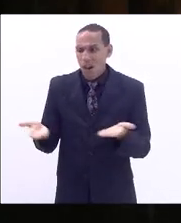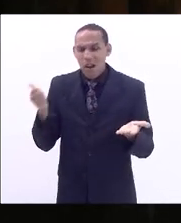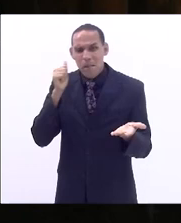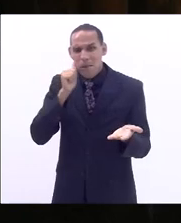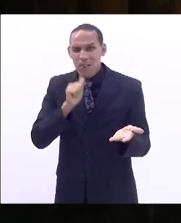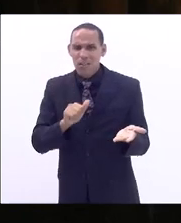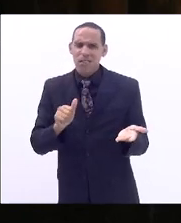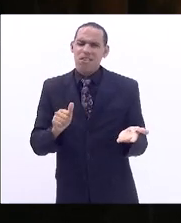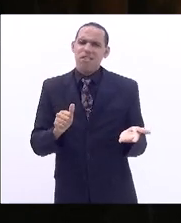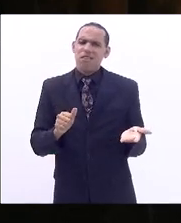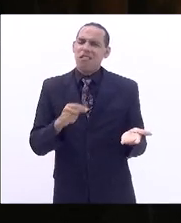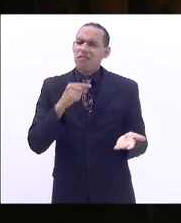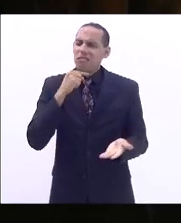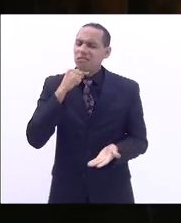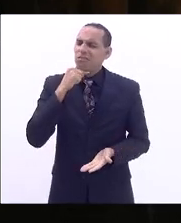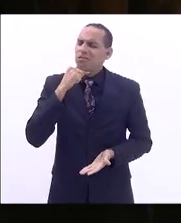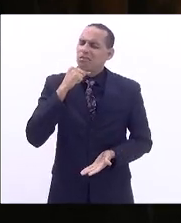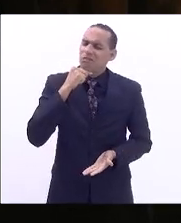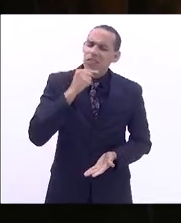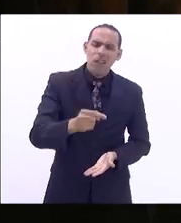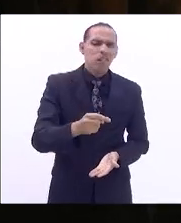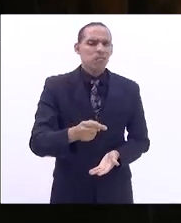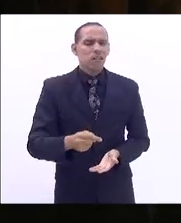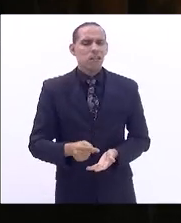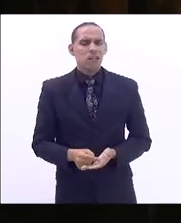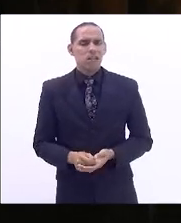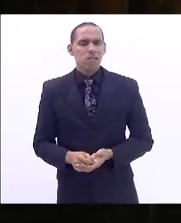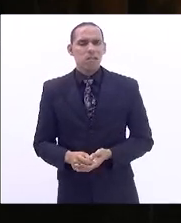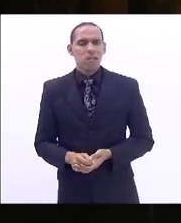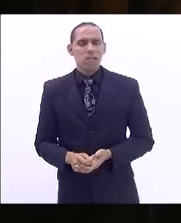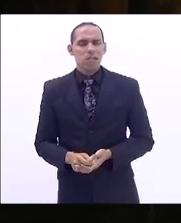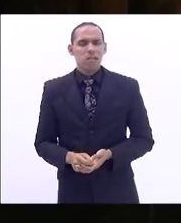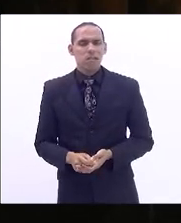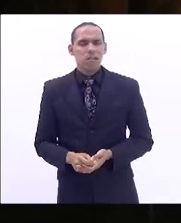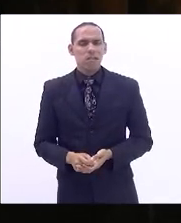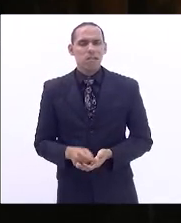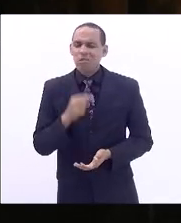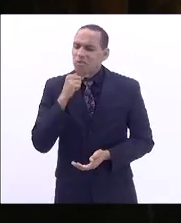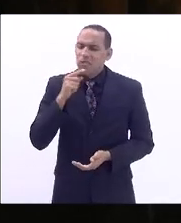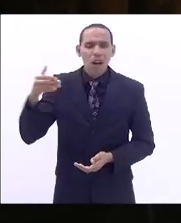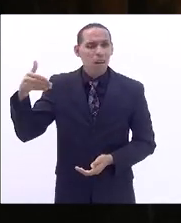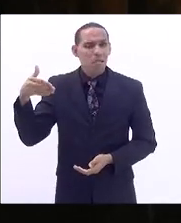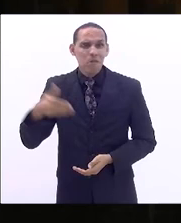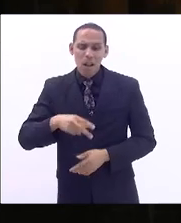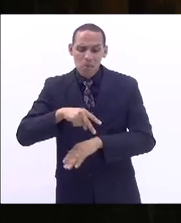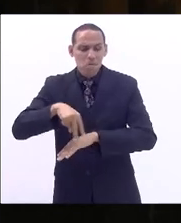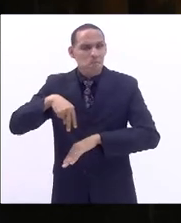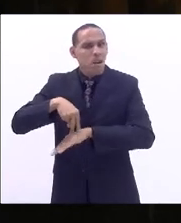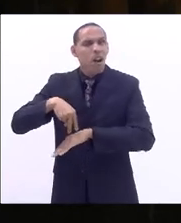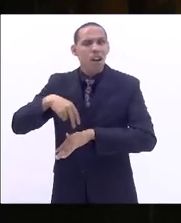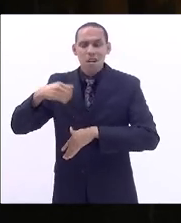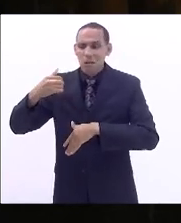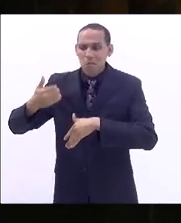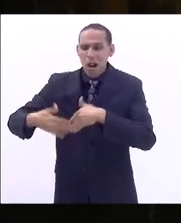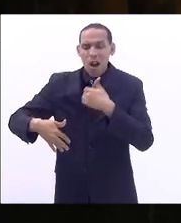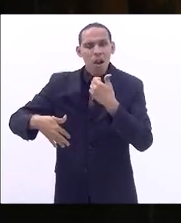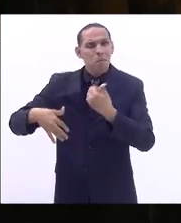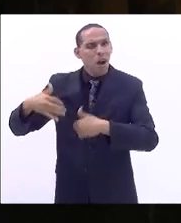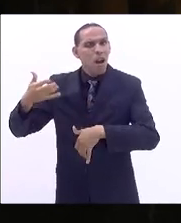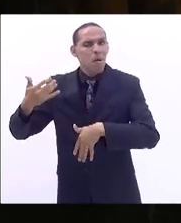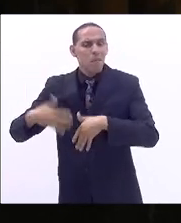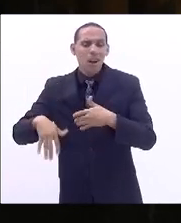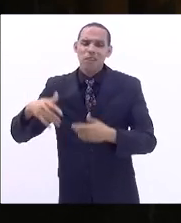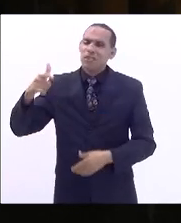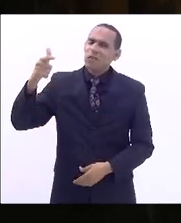É isso aí na admissível É surreal ter que vir esta Tribuna e tratar mais uma